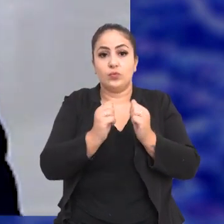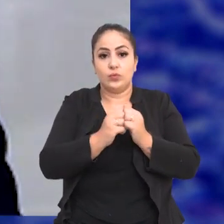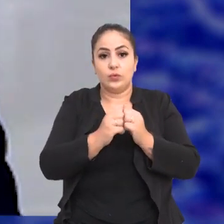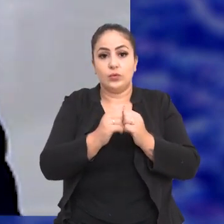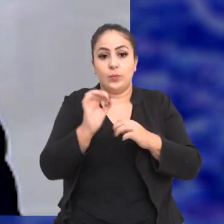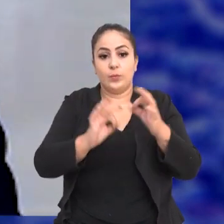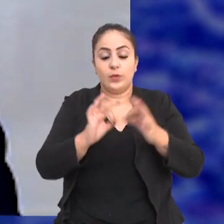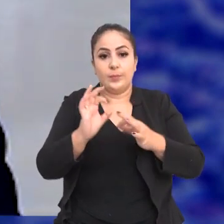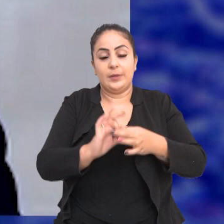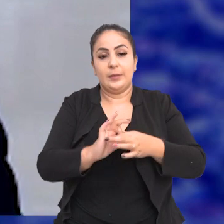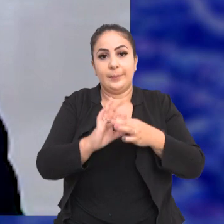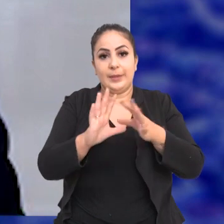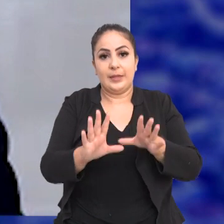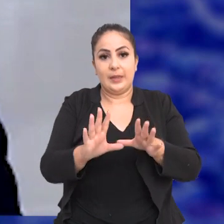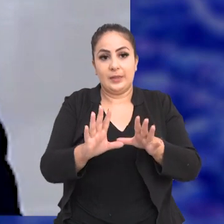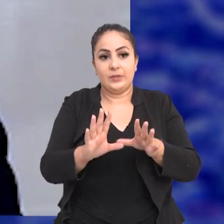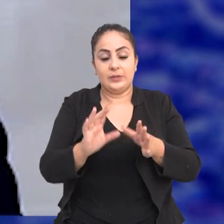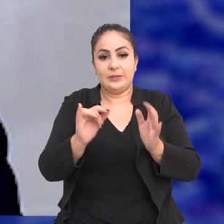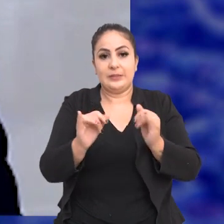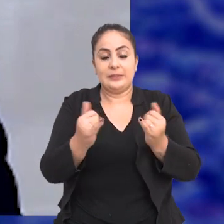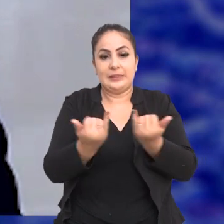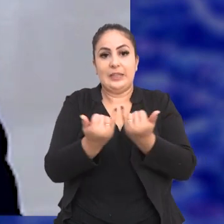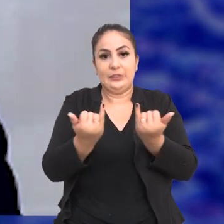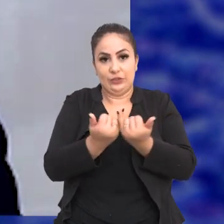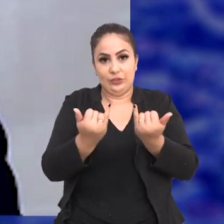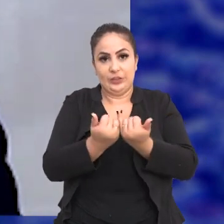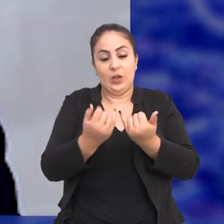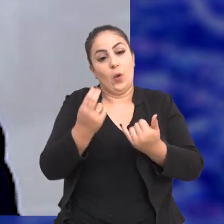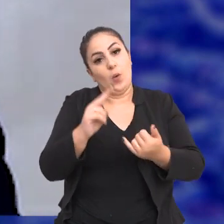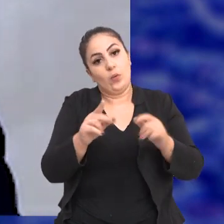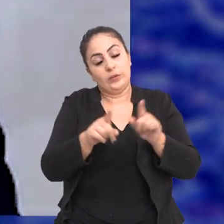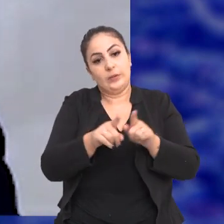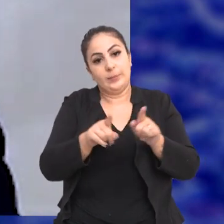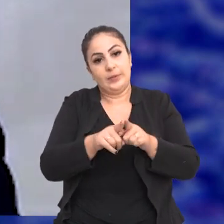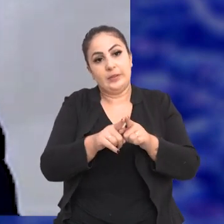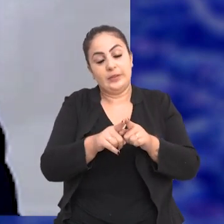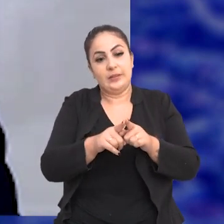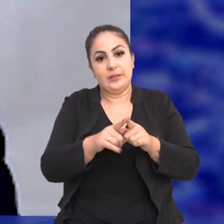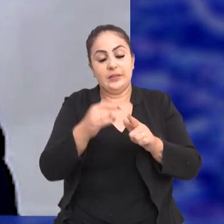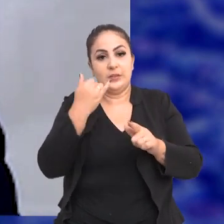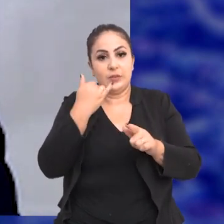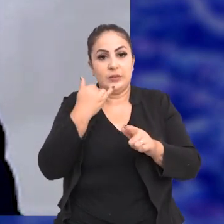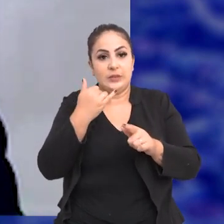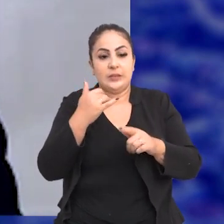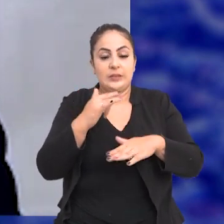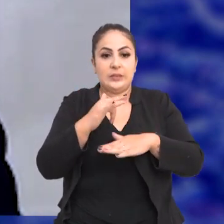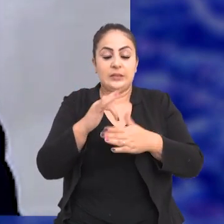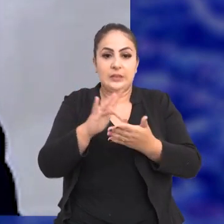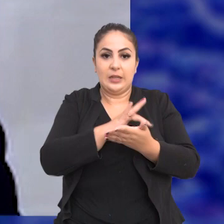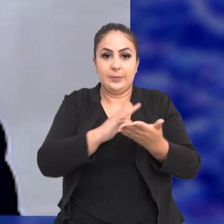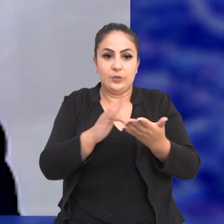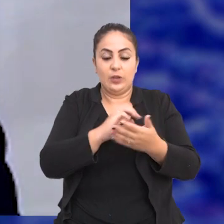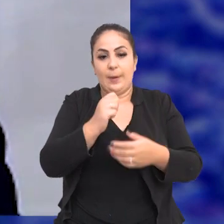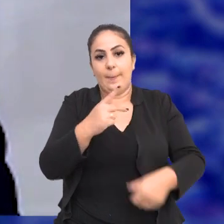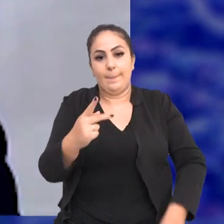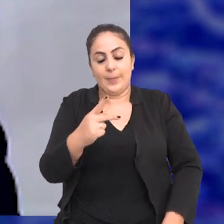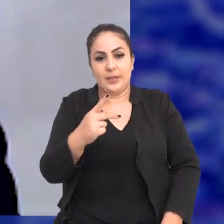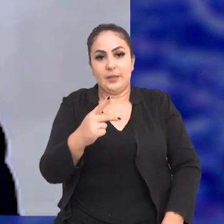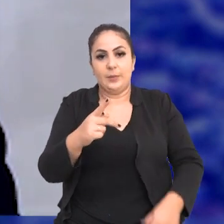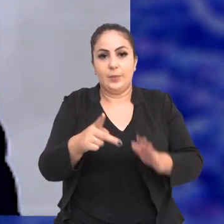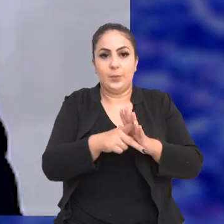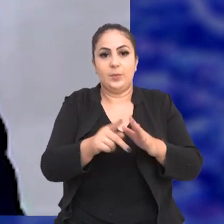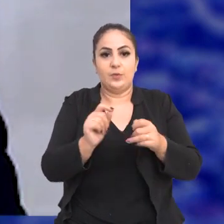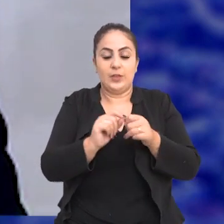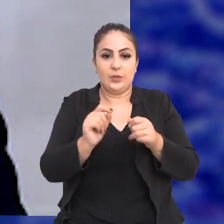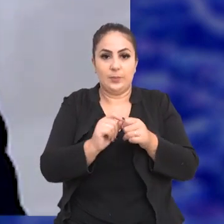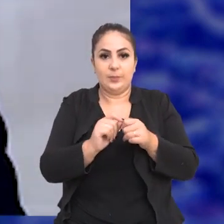do programa disponibilizado no site da Receita Federal ou então através dos seus smartphones e tablets, através de um app também disponibilizado pela